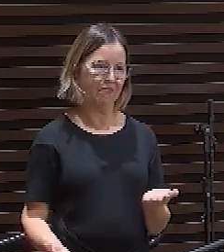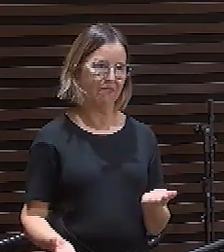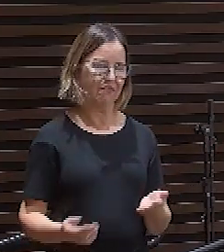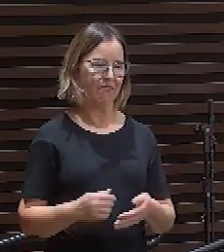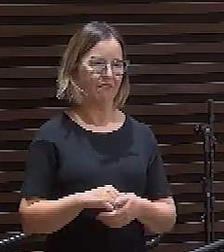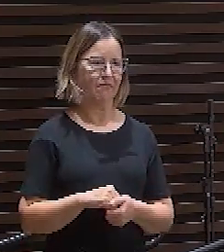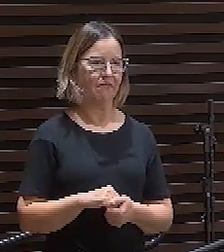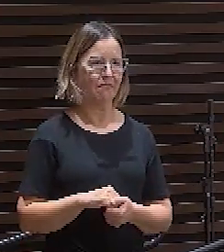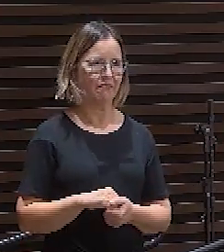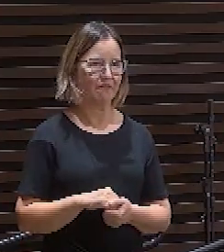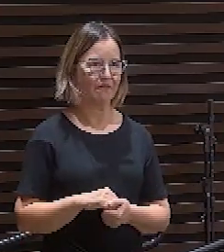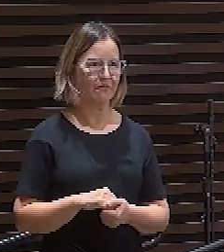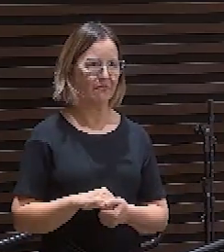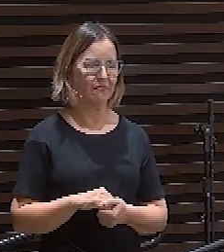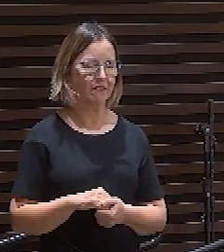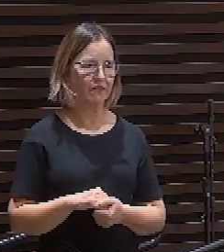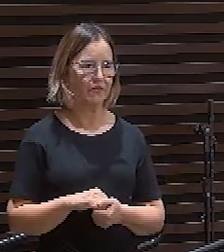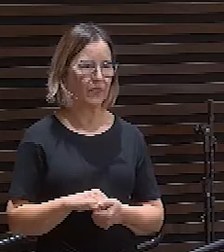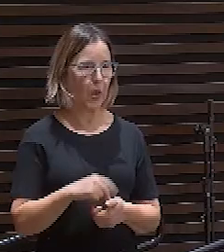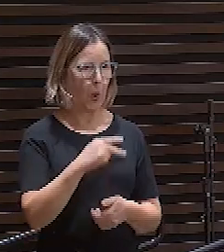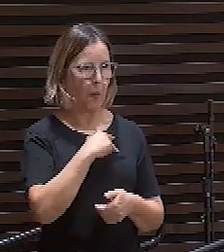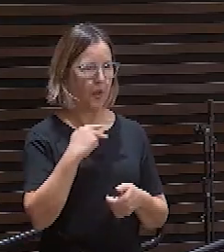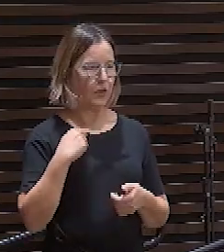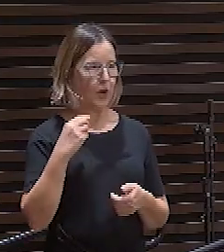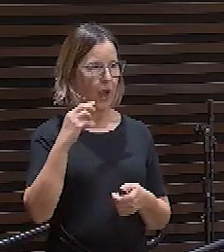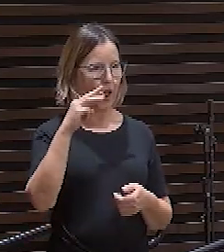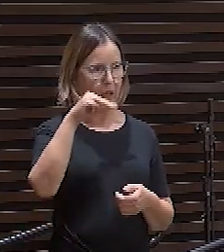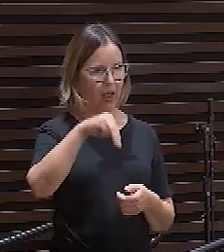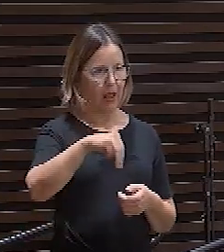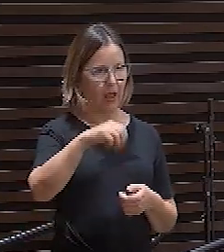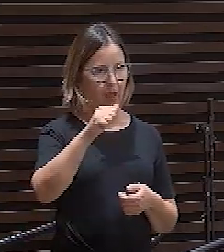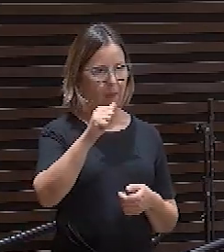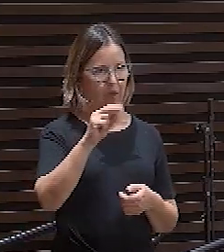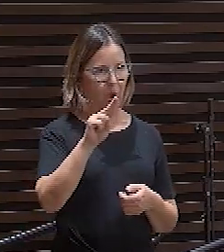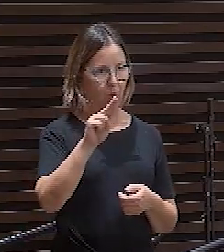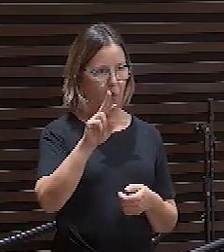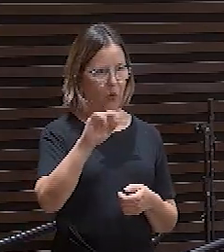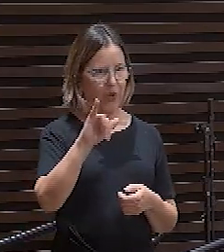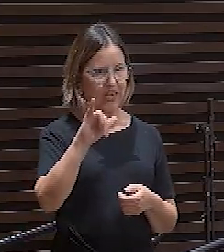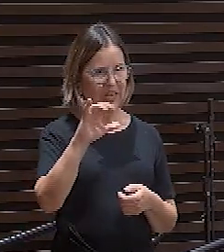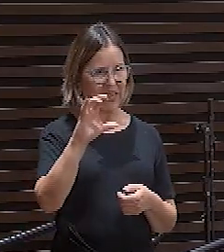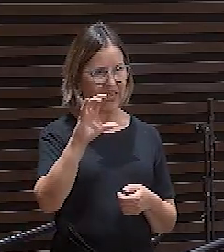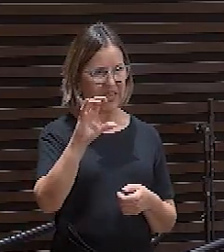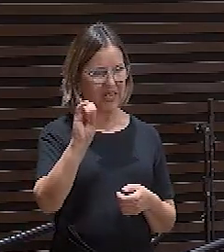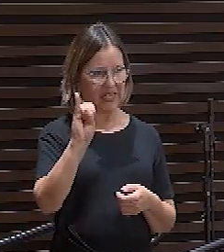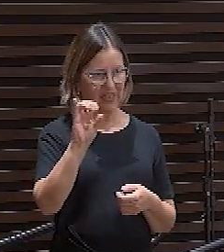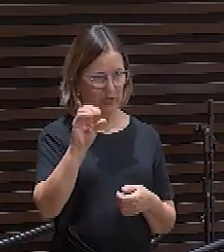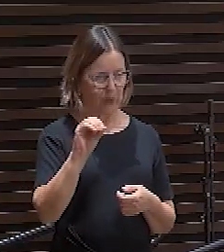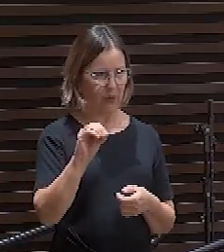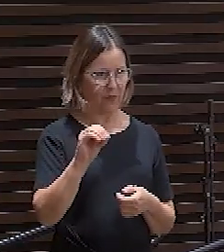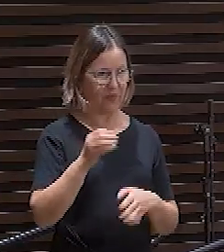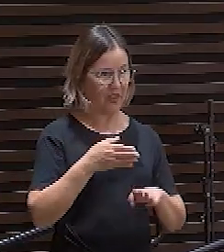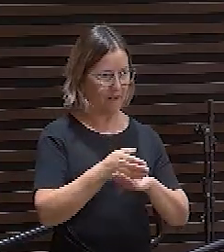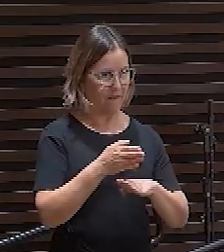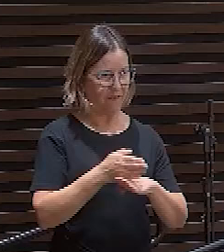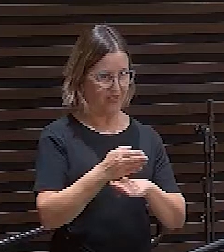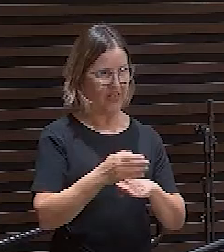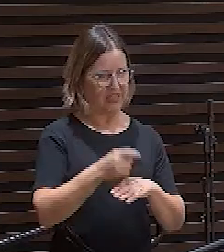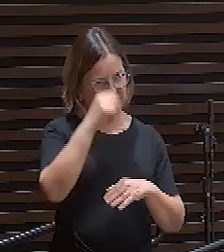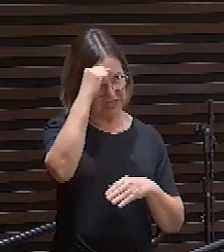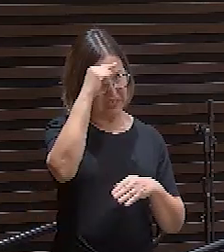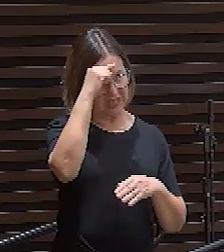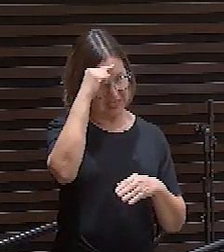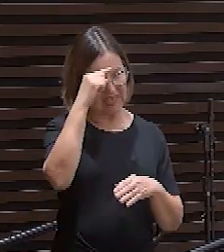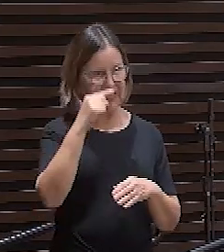mudem. O pastor Maurício visita clínicas e clínicas de dependentes químicos